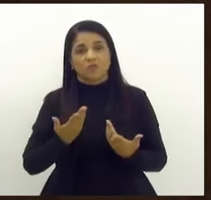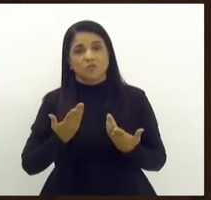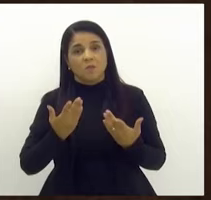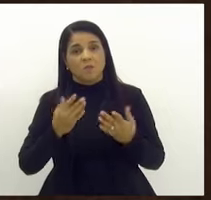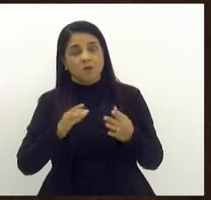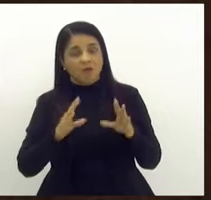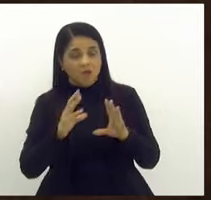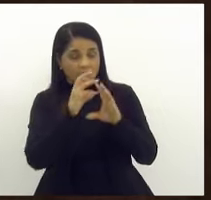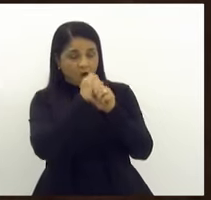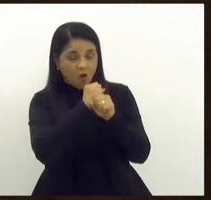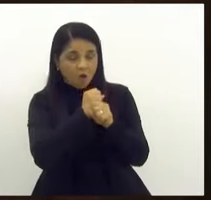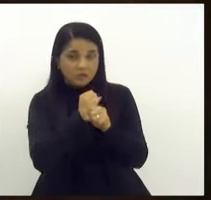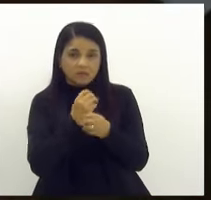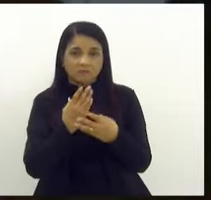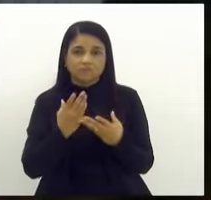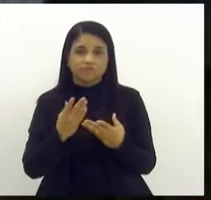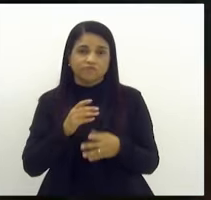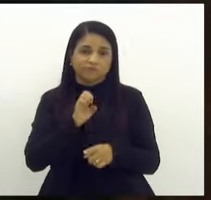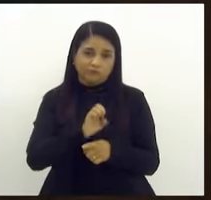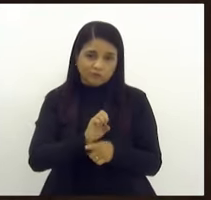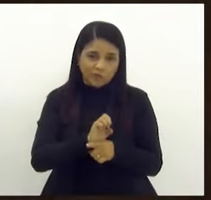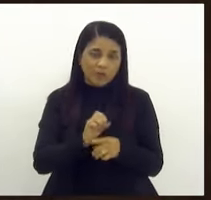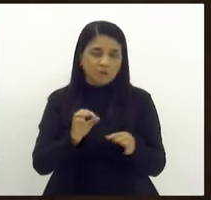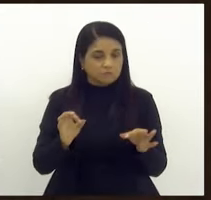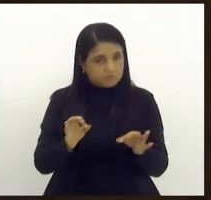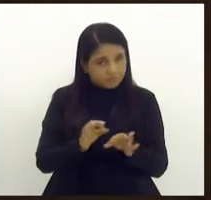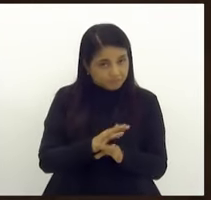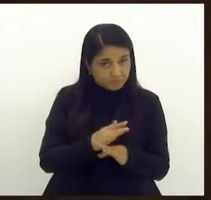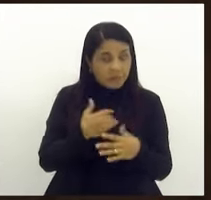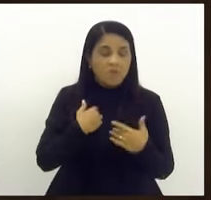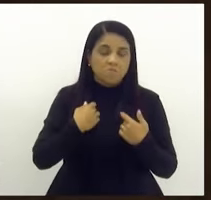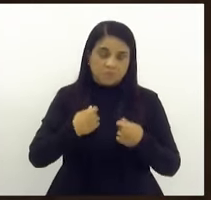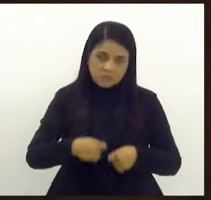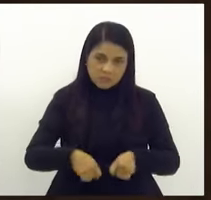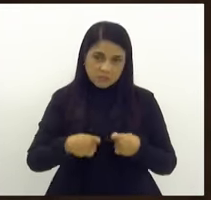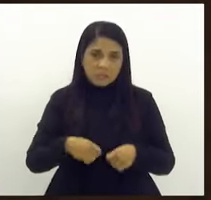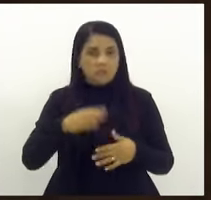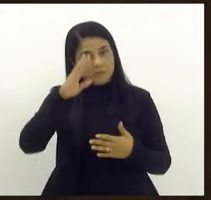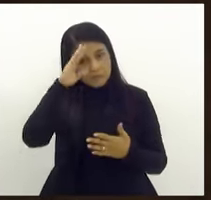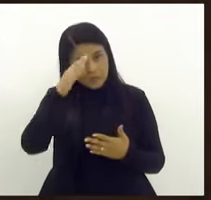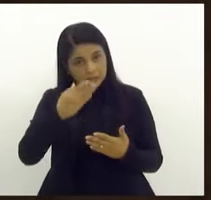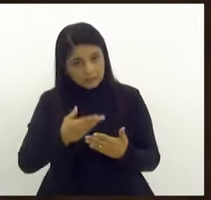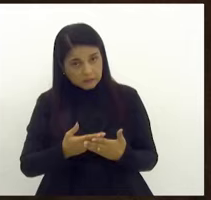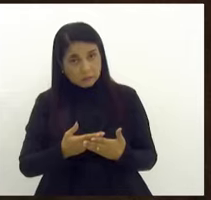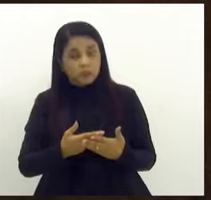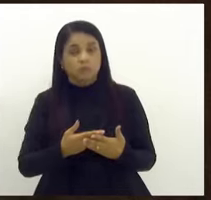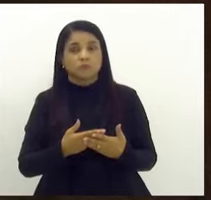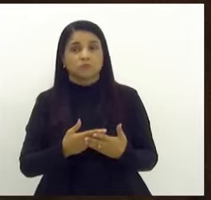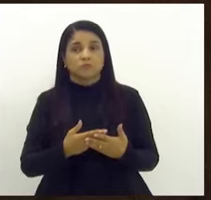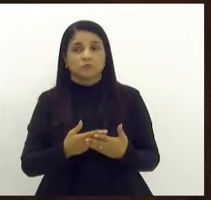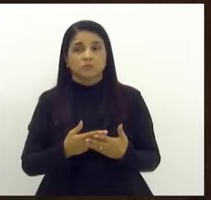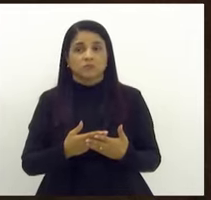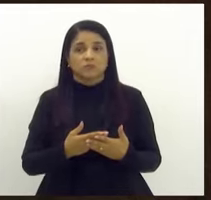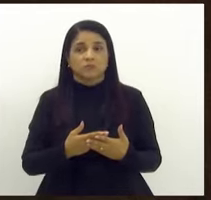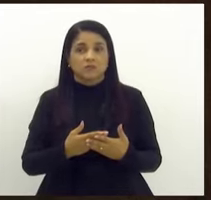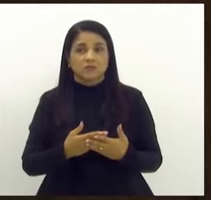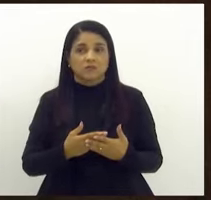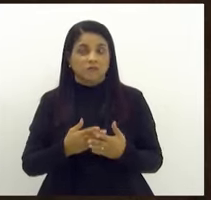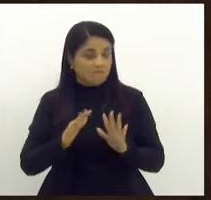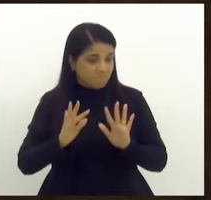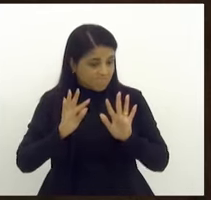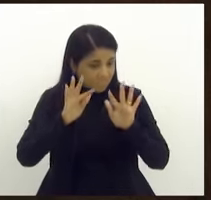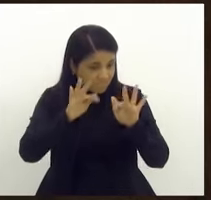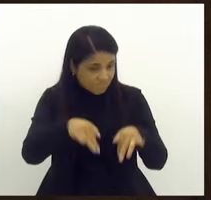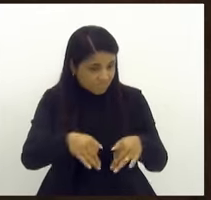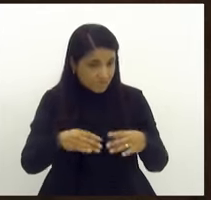contas do estado fechem e elas são necessárias mas acredito que se a gente encerra por em totalidade a